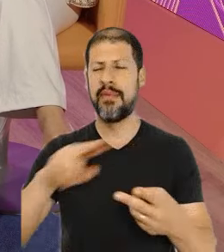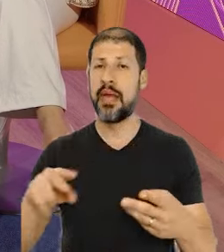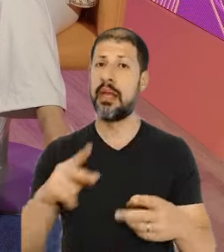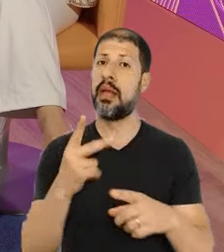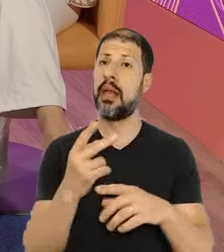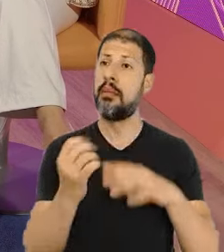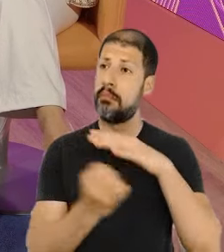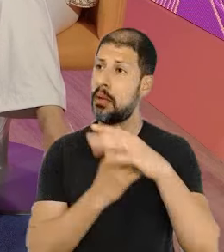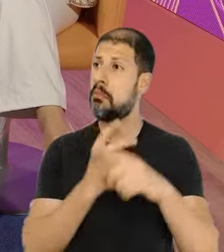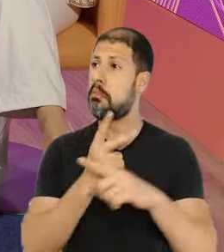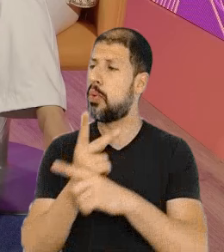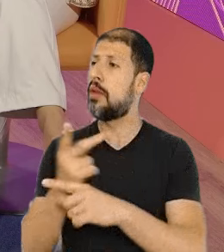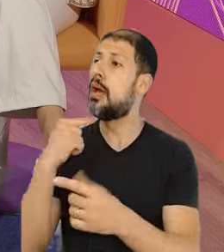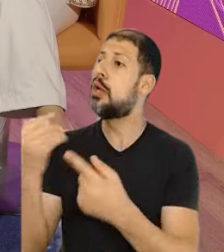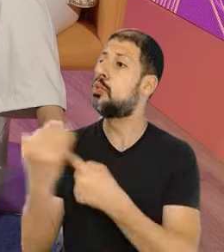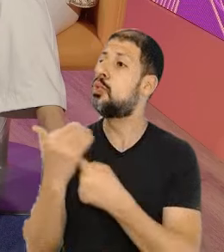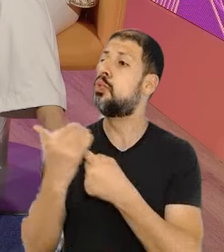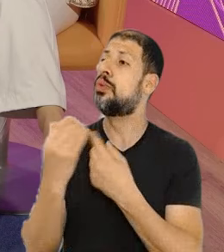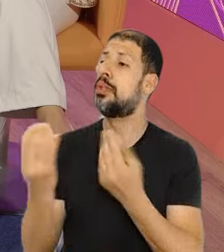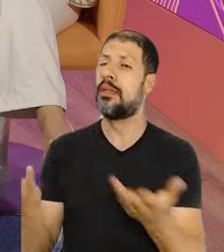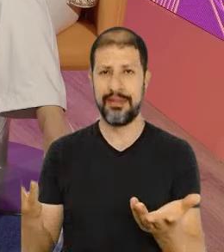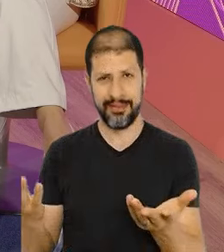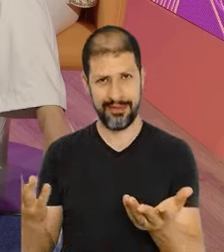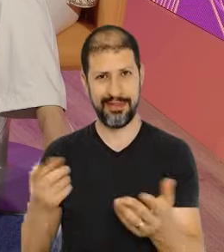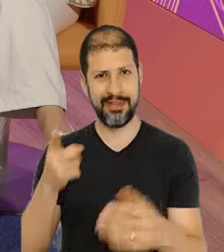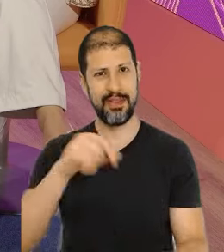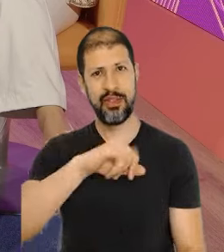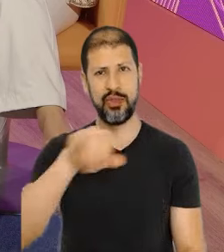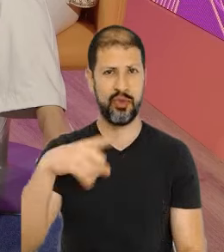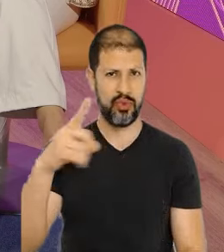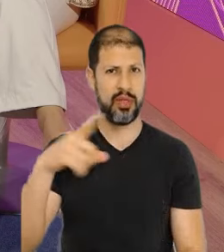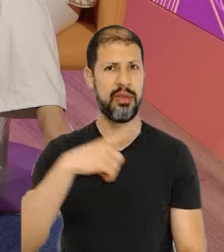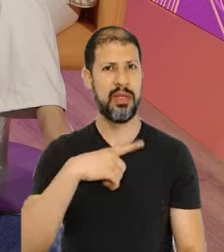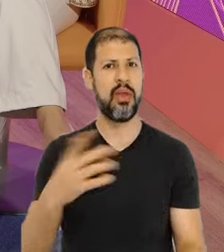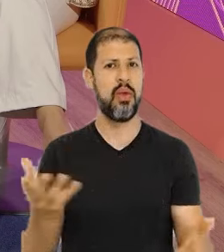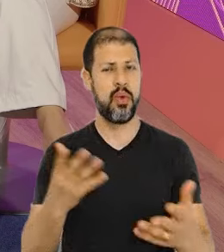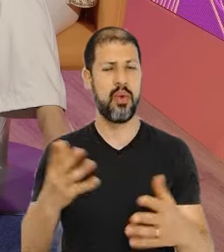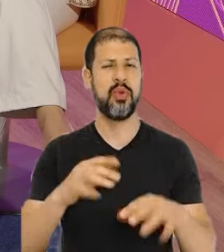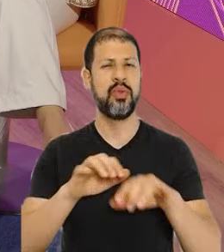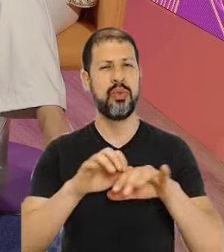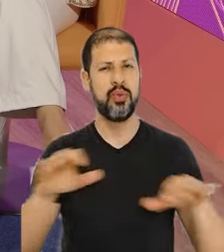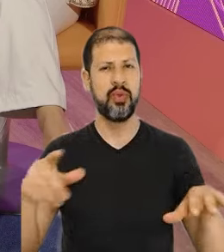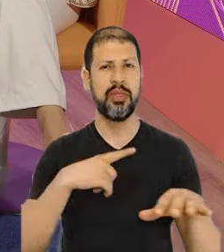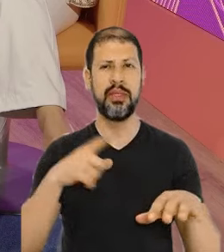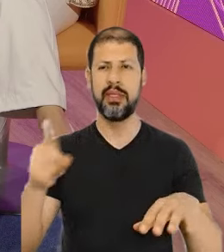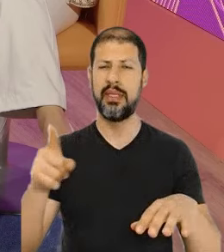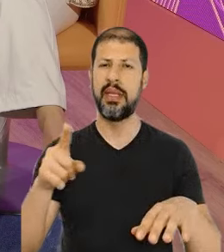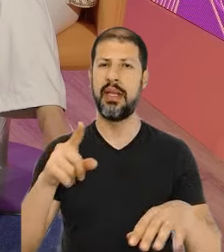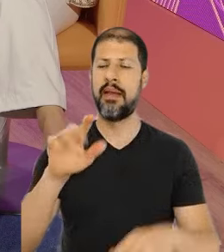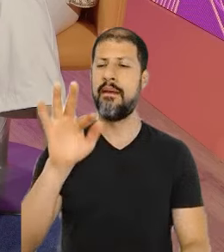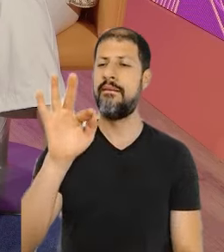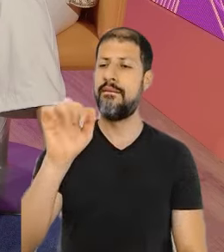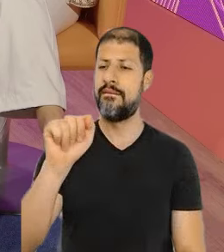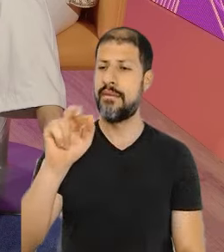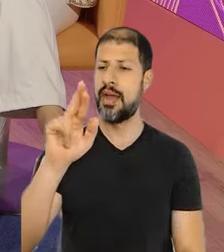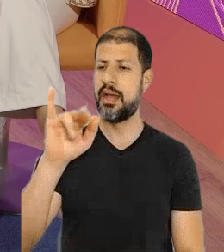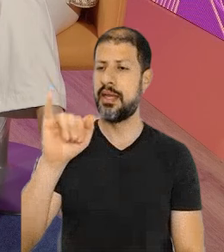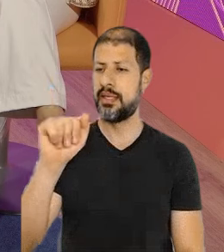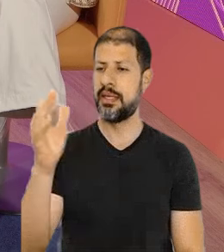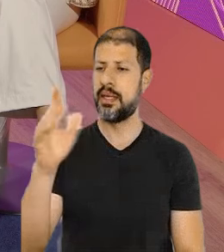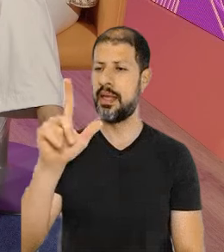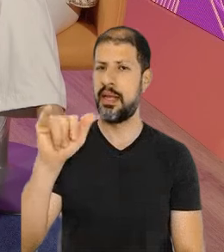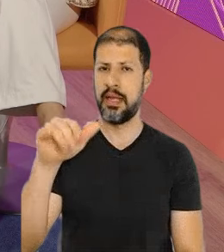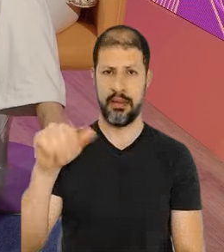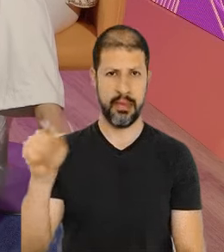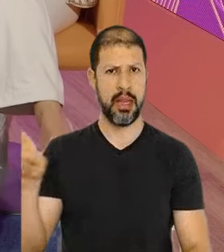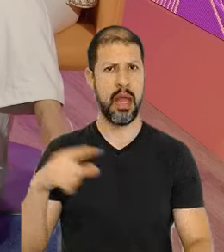procurar né esse escritório onde o João tá fazendo hoje é um escritório que tem ali na Faria Lima é esss com